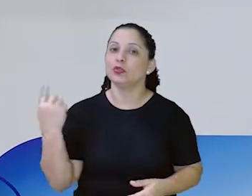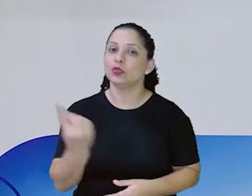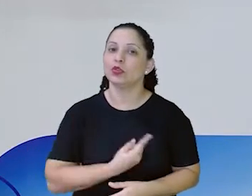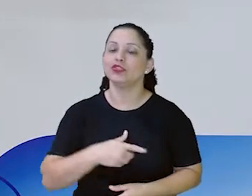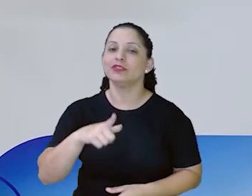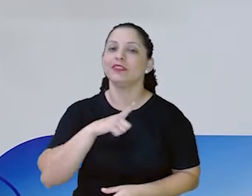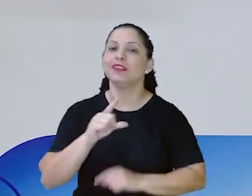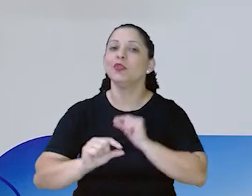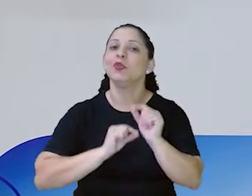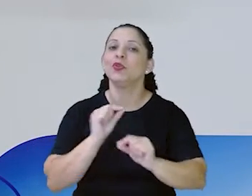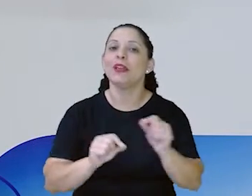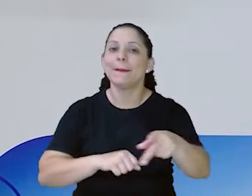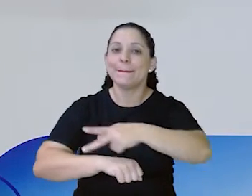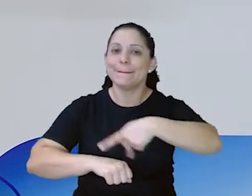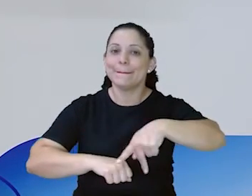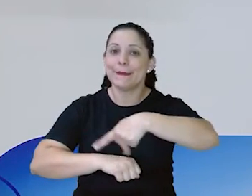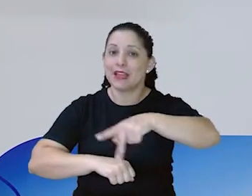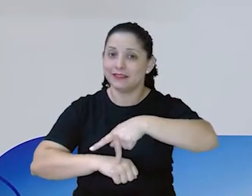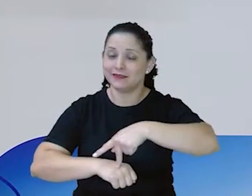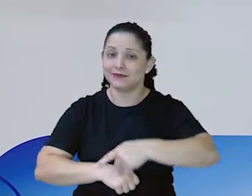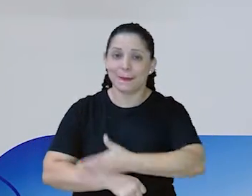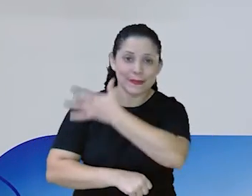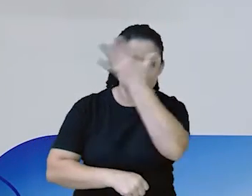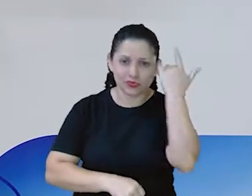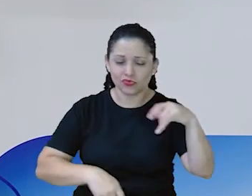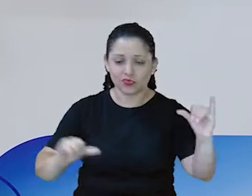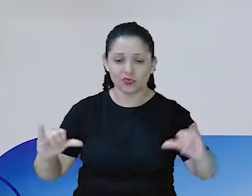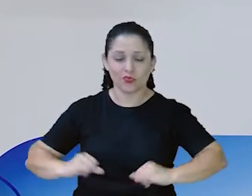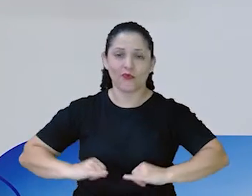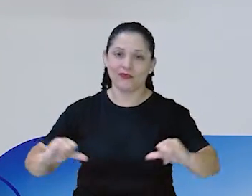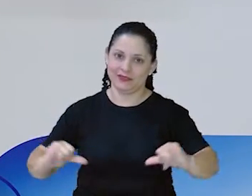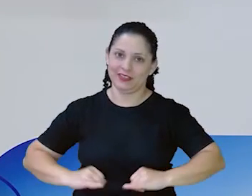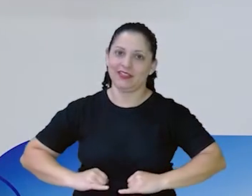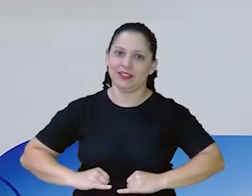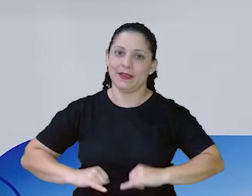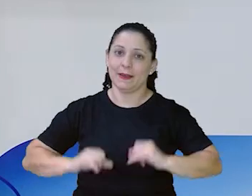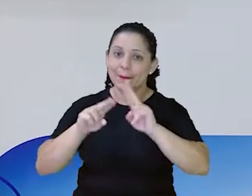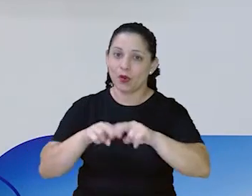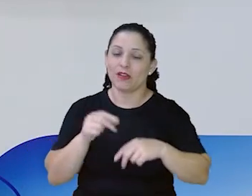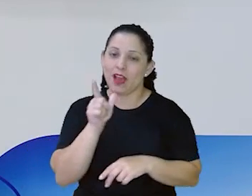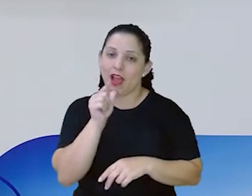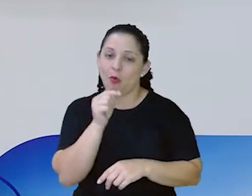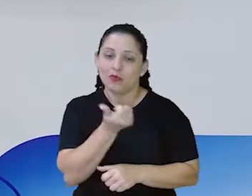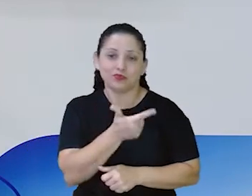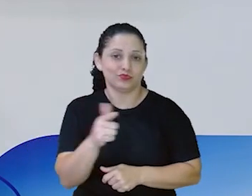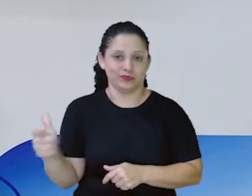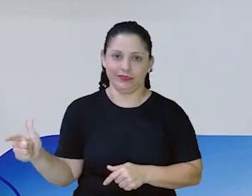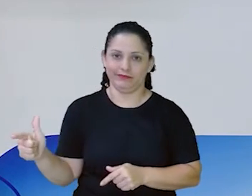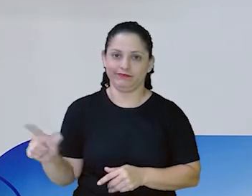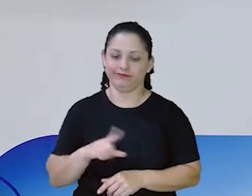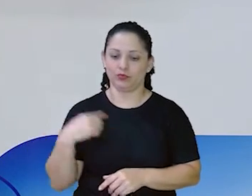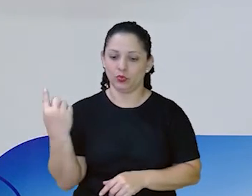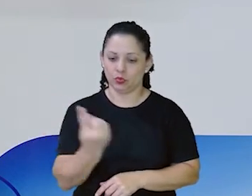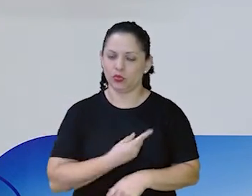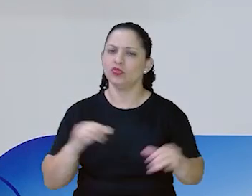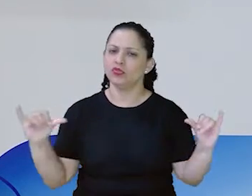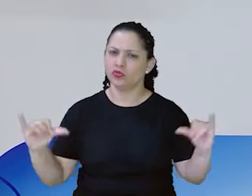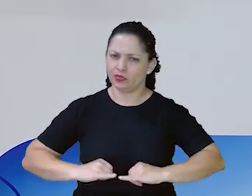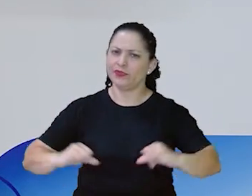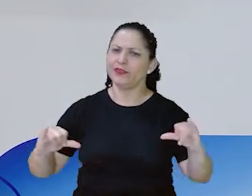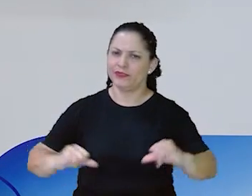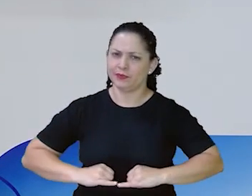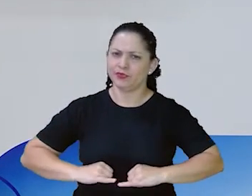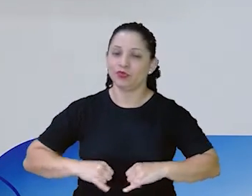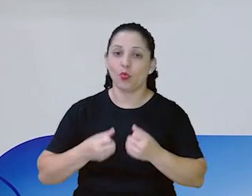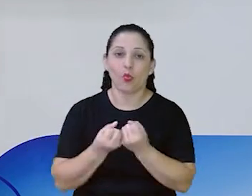temos países, populações, pessoas que sofrem bastante com a falta d'água. A gente sofre com a grande